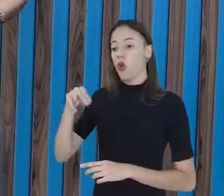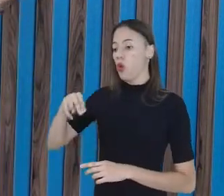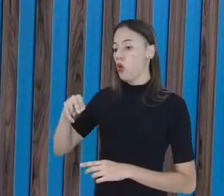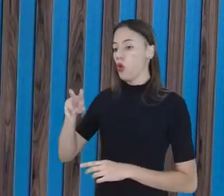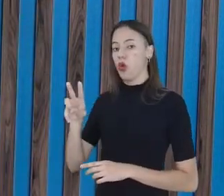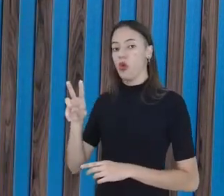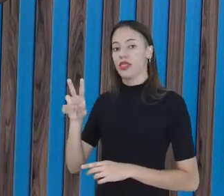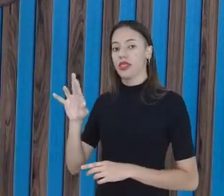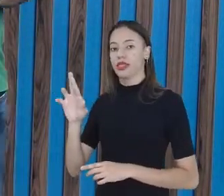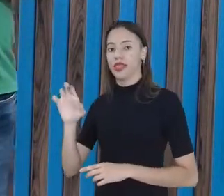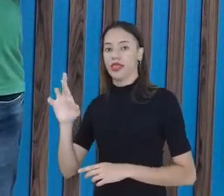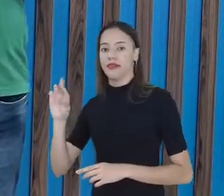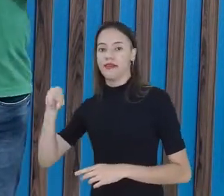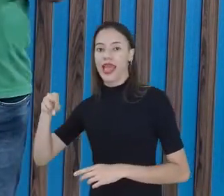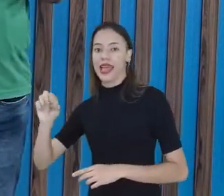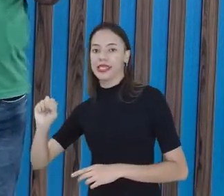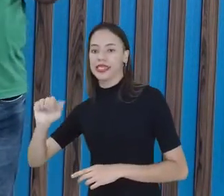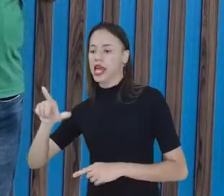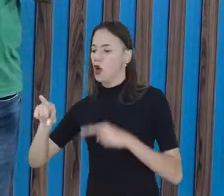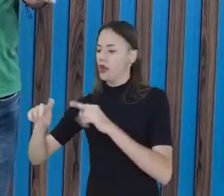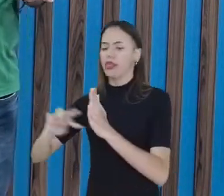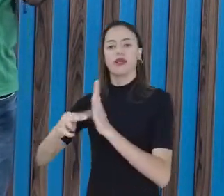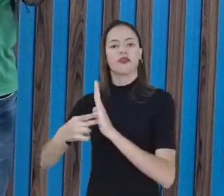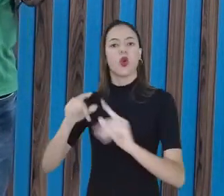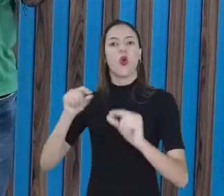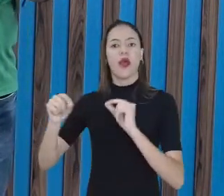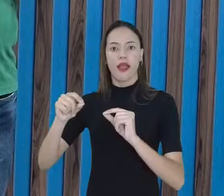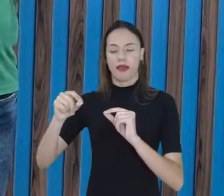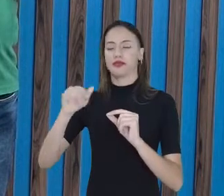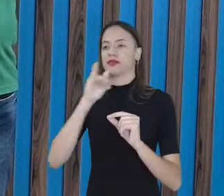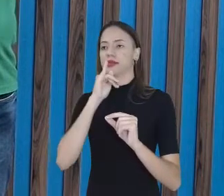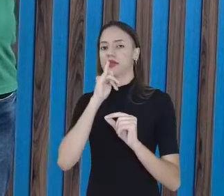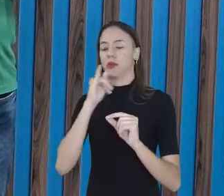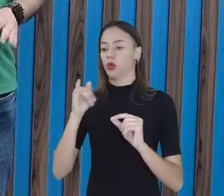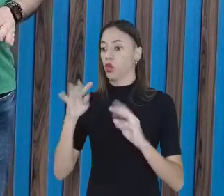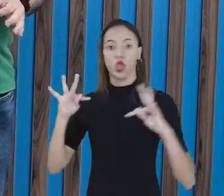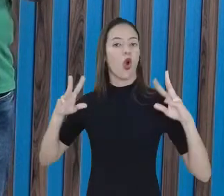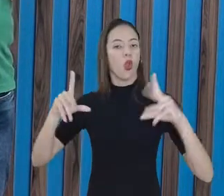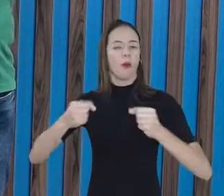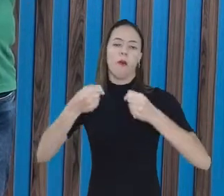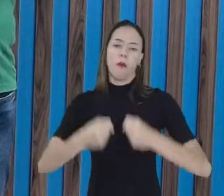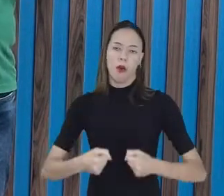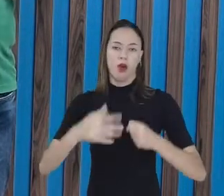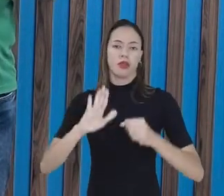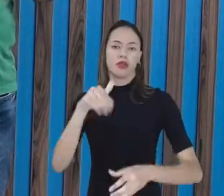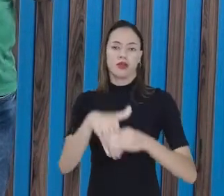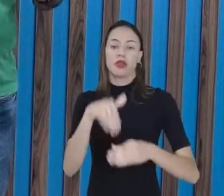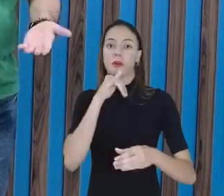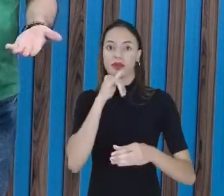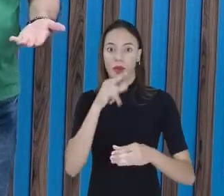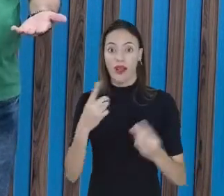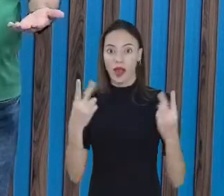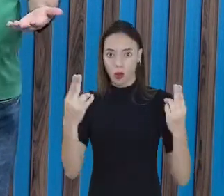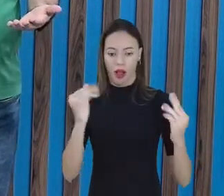votar. Não foi assim durante todo o tempo da história do Brasil, certo? Então, houve momentos em onde só os